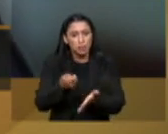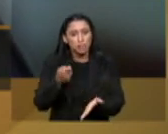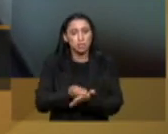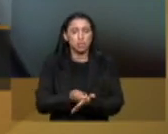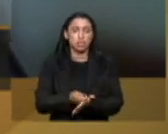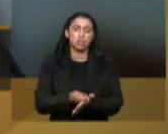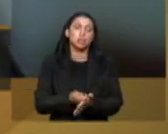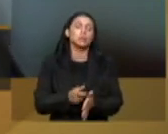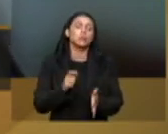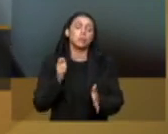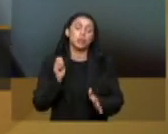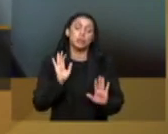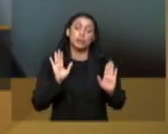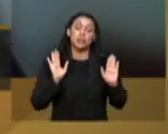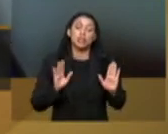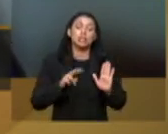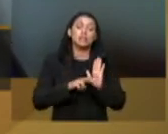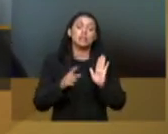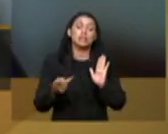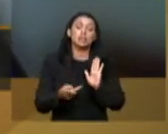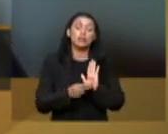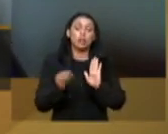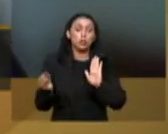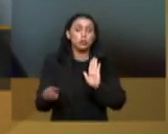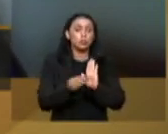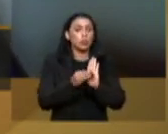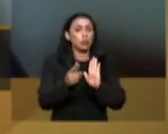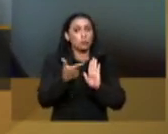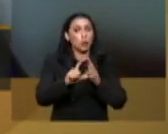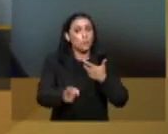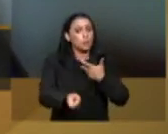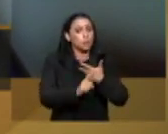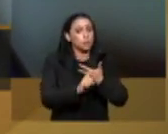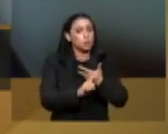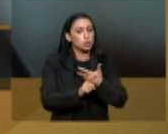contribuições. Isso significa que o dispositivo